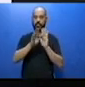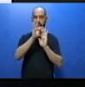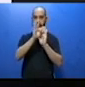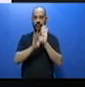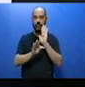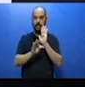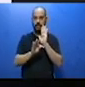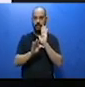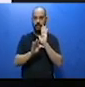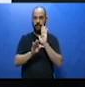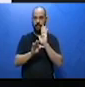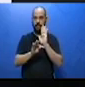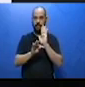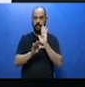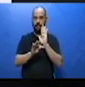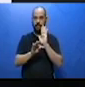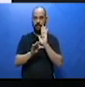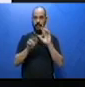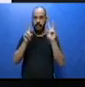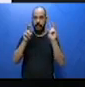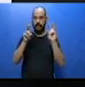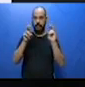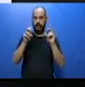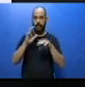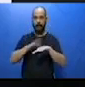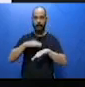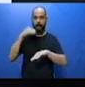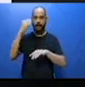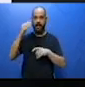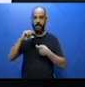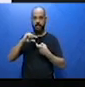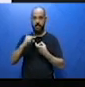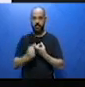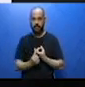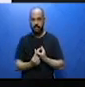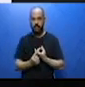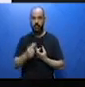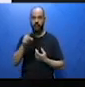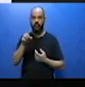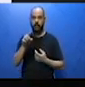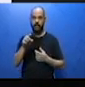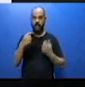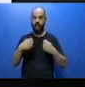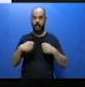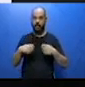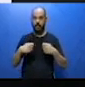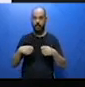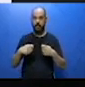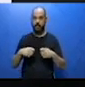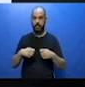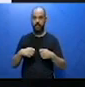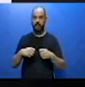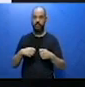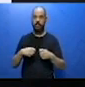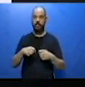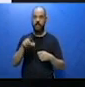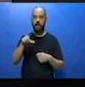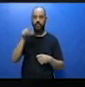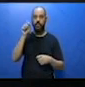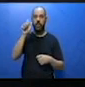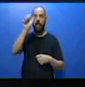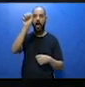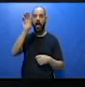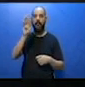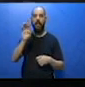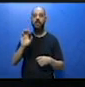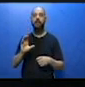aqui, muito mais do que isca, assinale alternativas corretas. Leiam e marque a alternativa